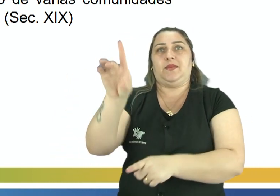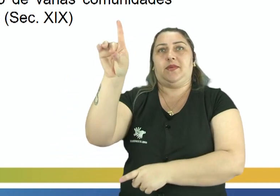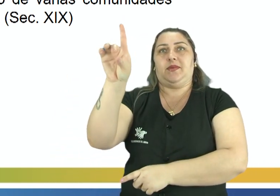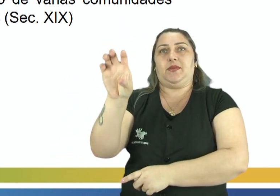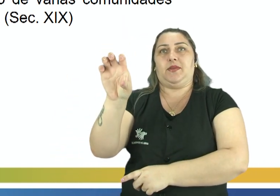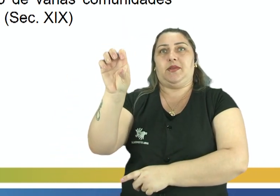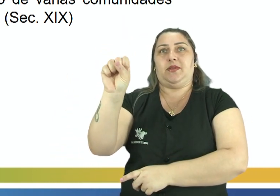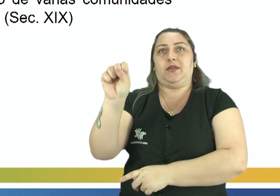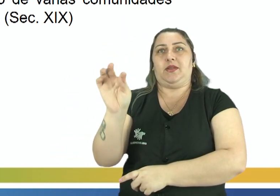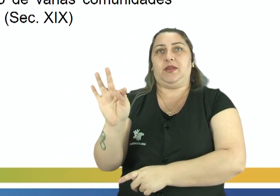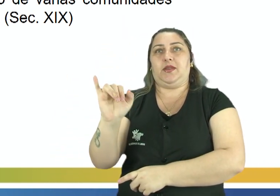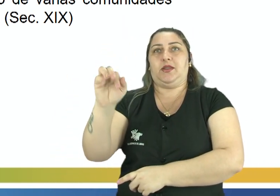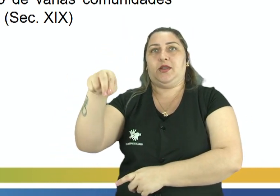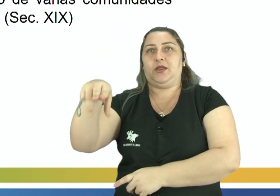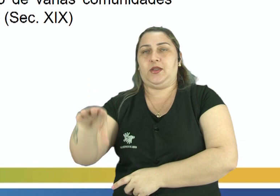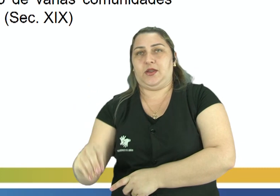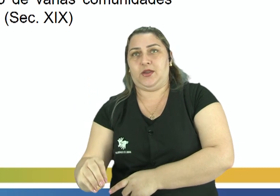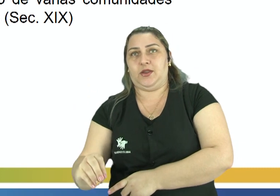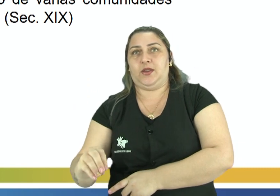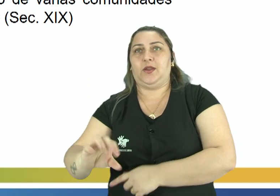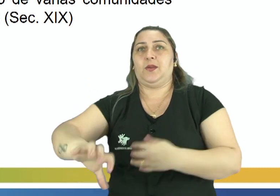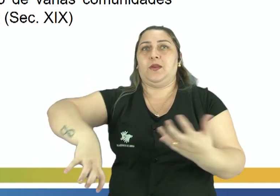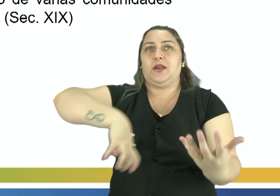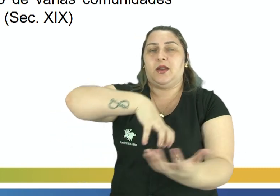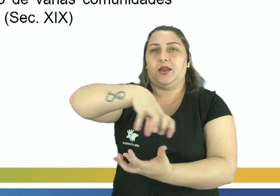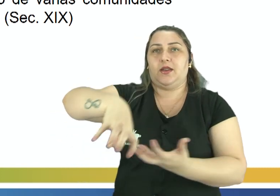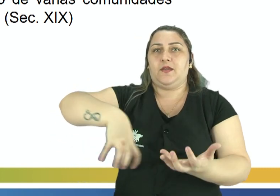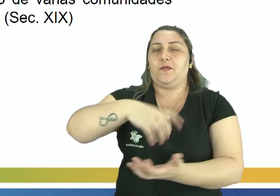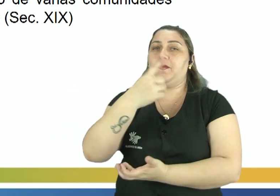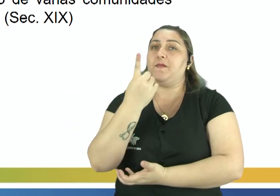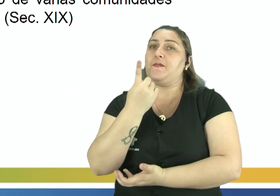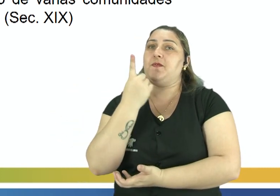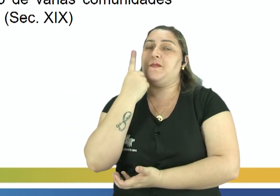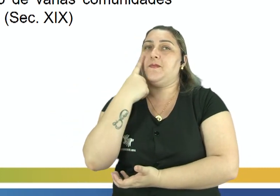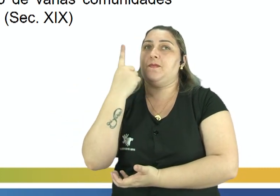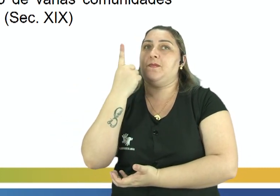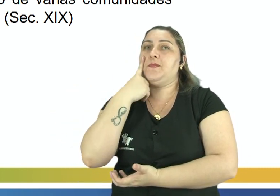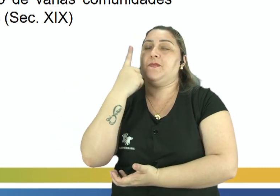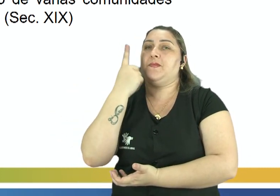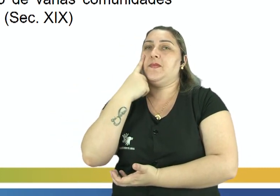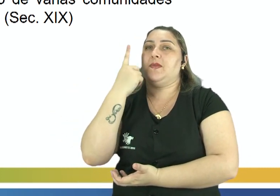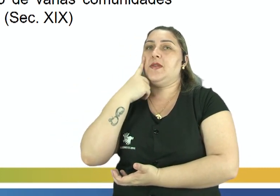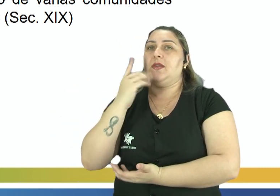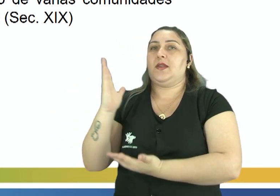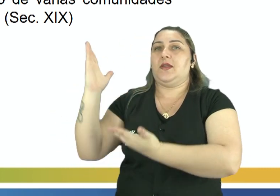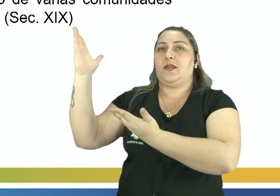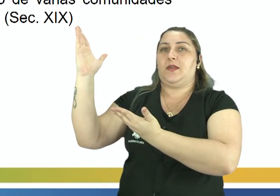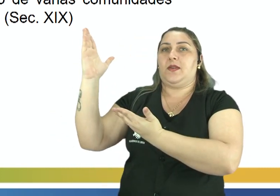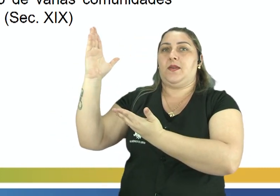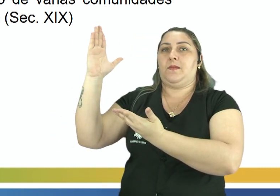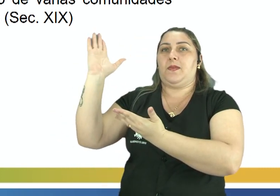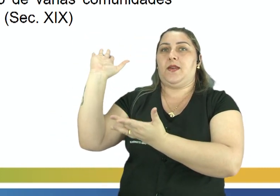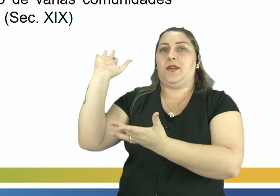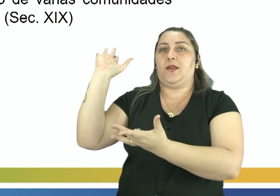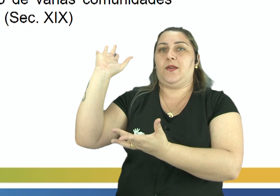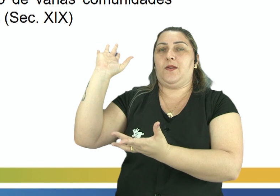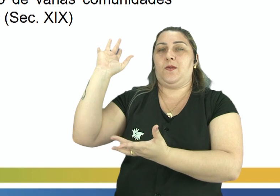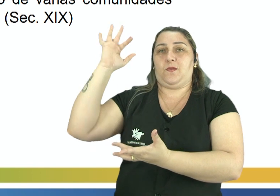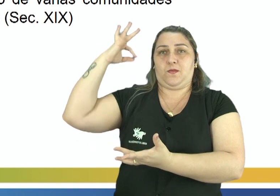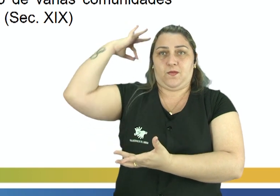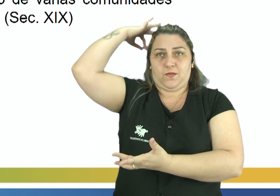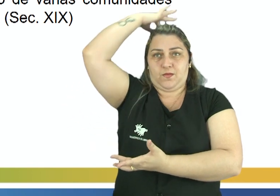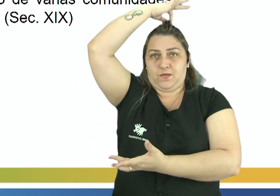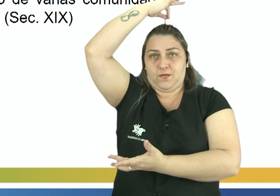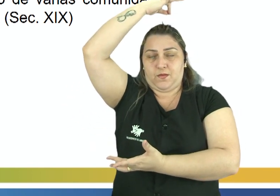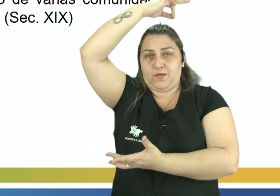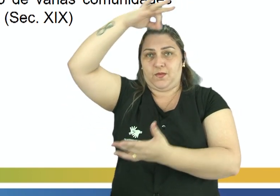manifesto, né? Nós vemos aí na figura na tela como uma espécie de uma figura angelical. Então aí mostra